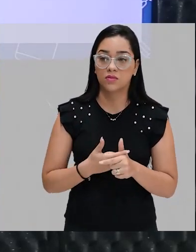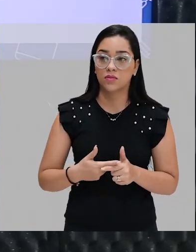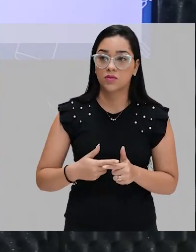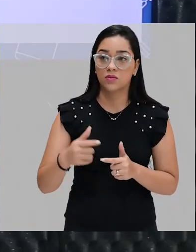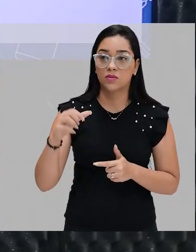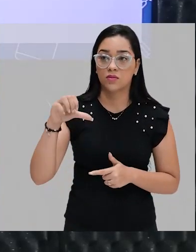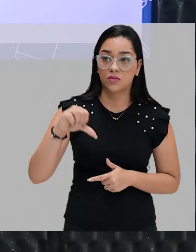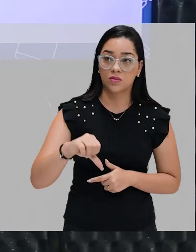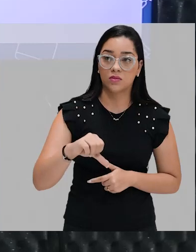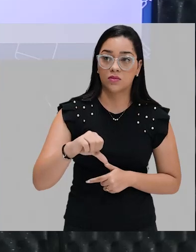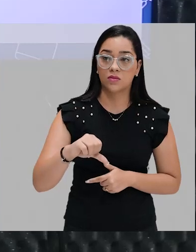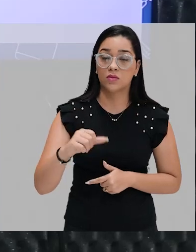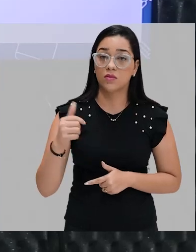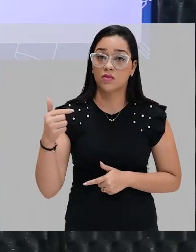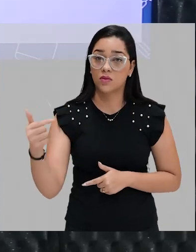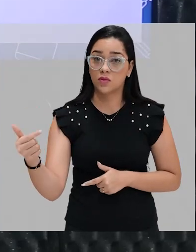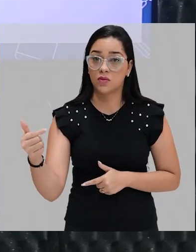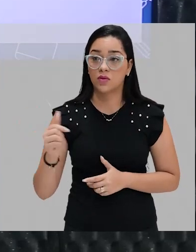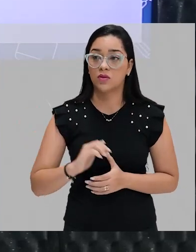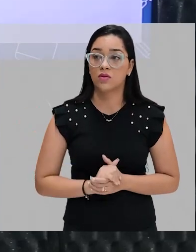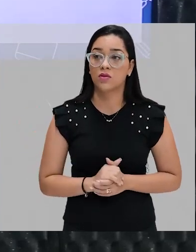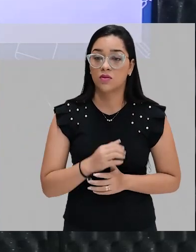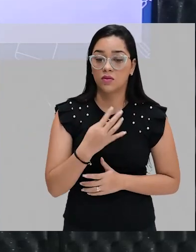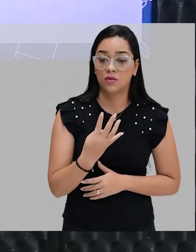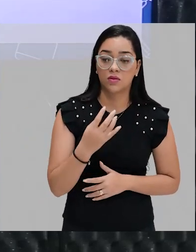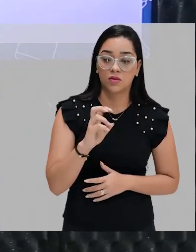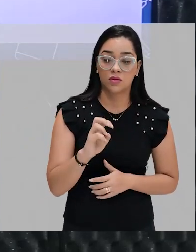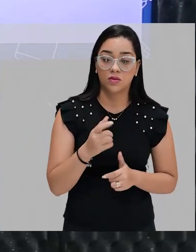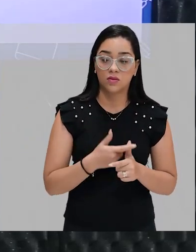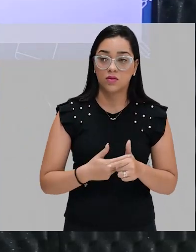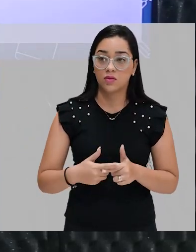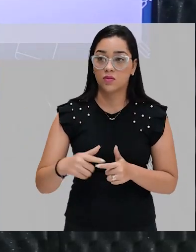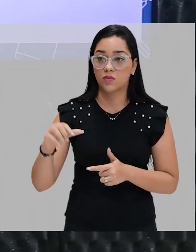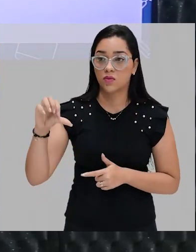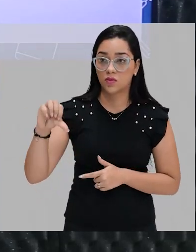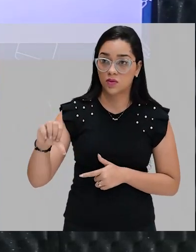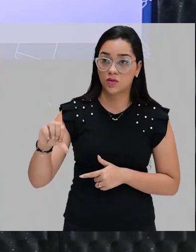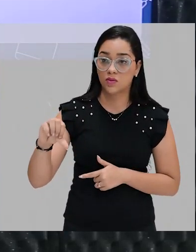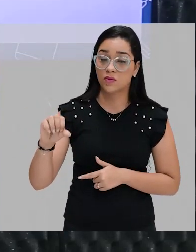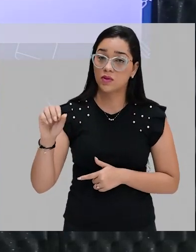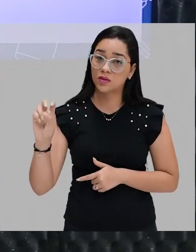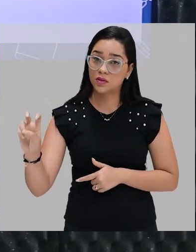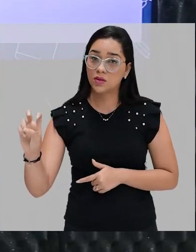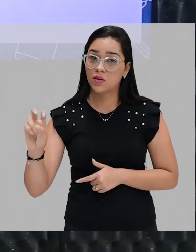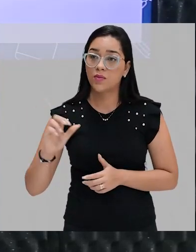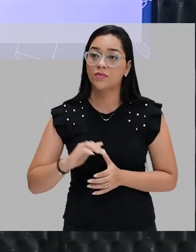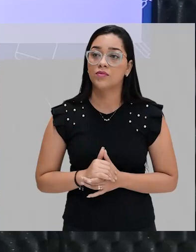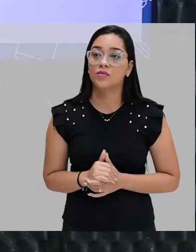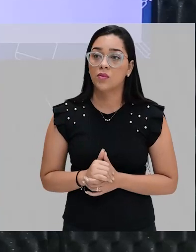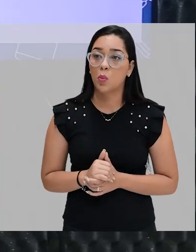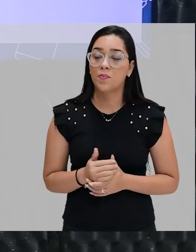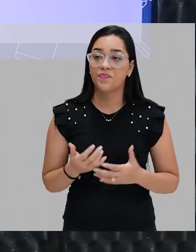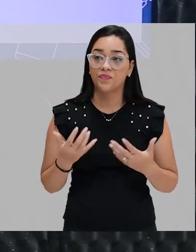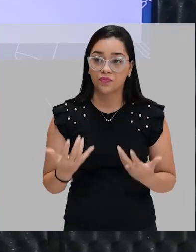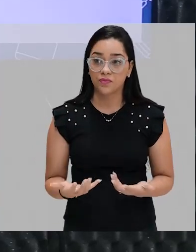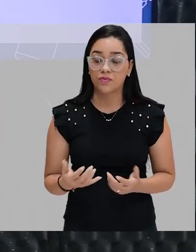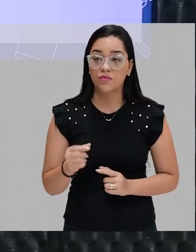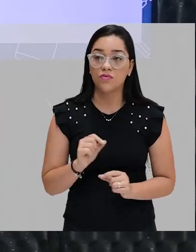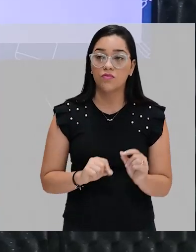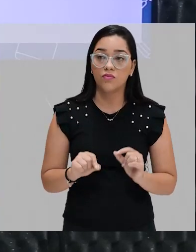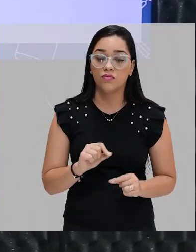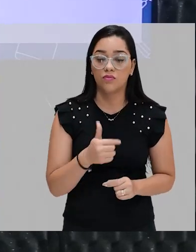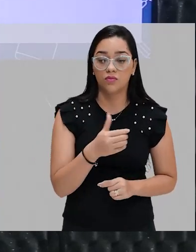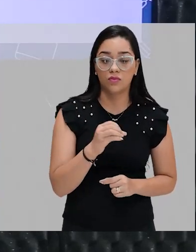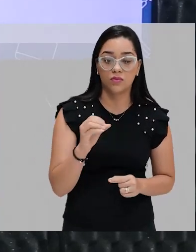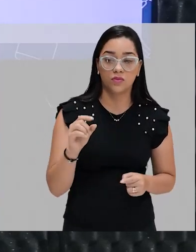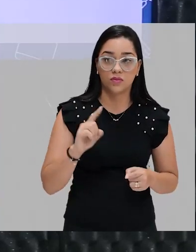9 dá 2, 45 dividido por 9 dá 5. Então, em vez de 100